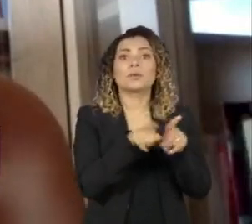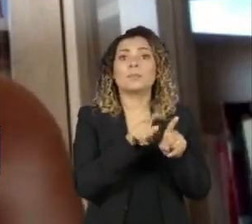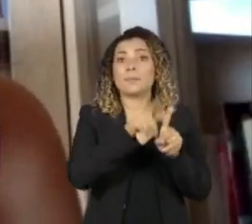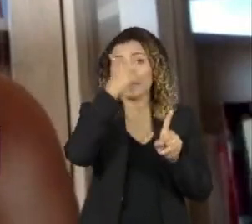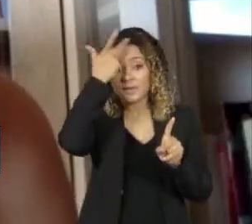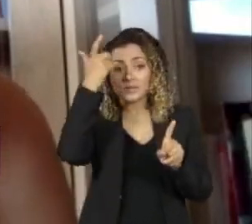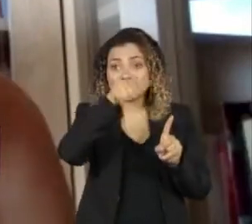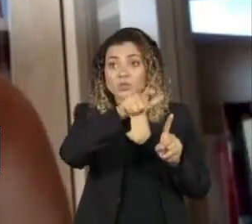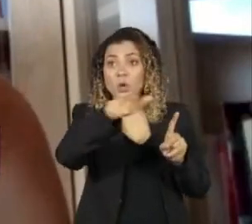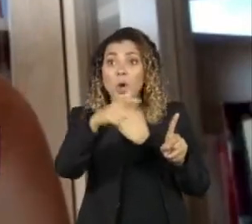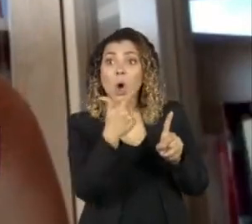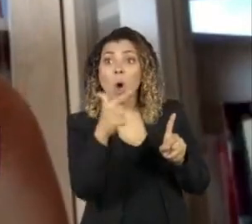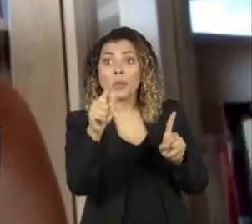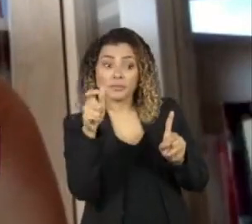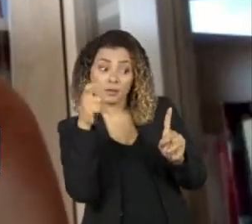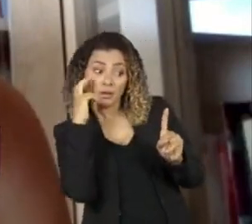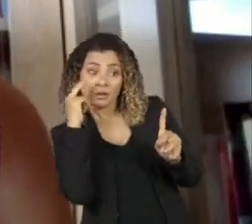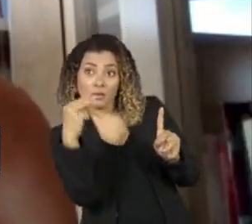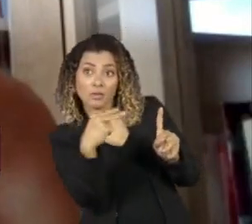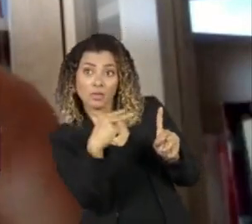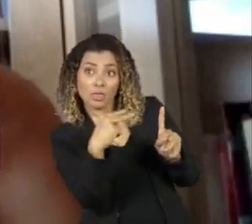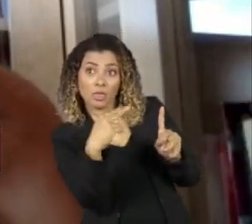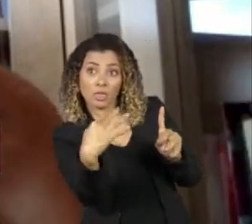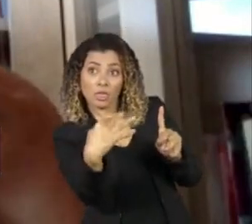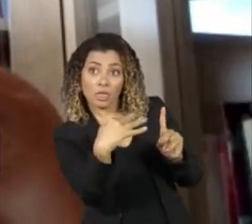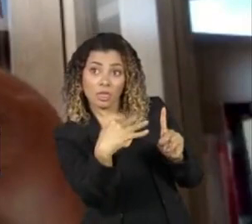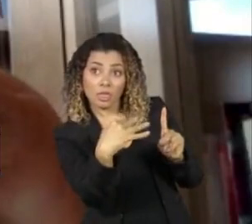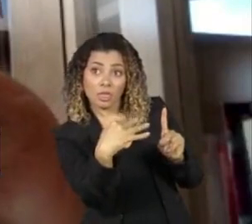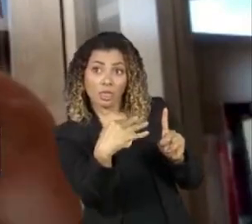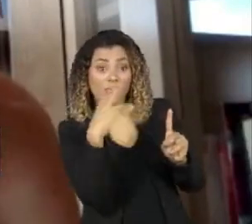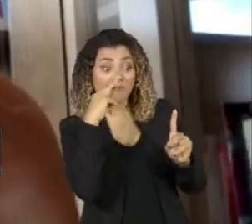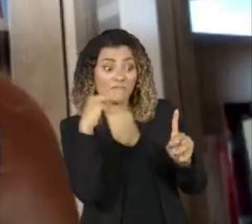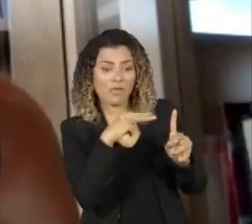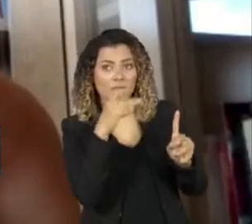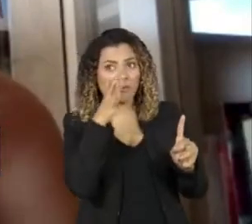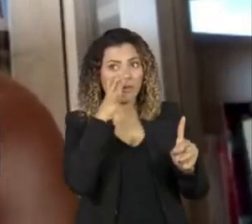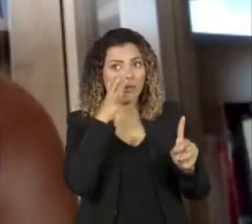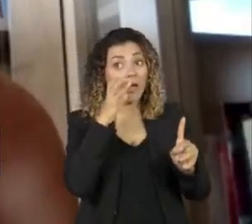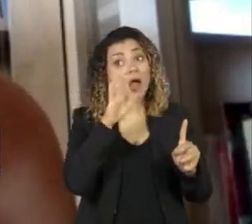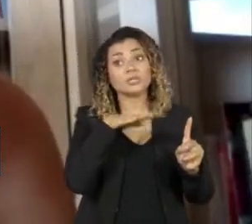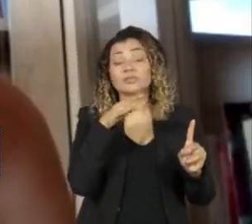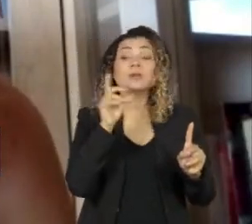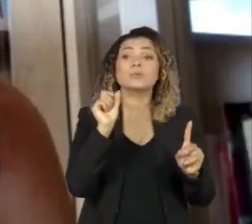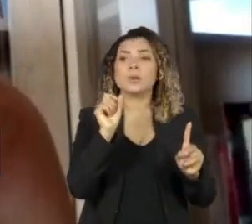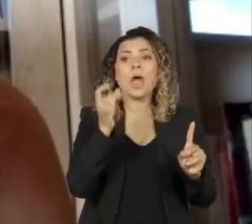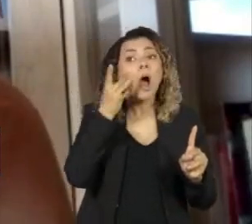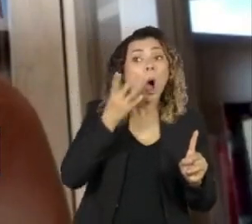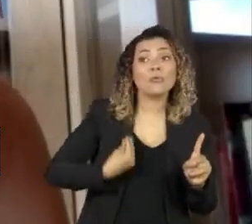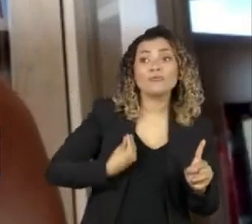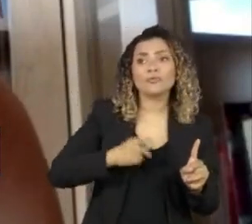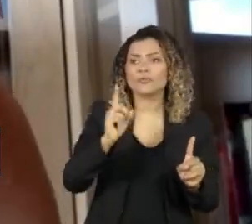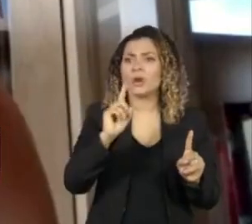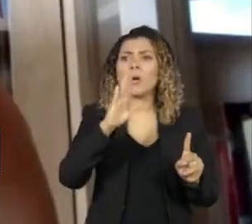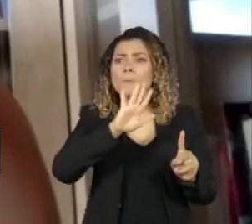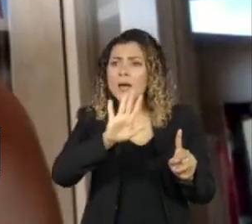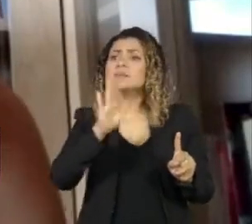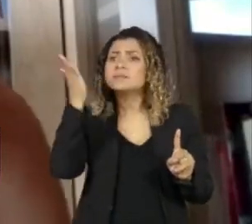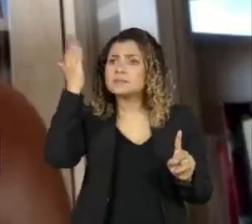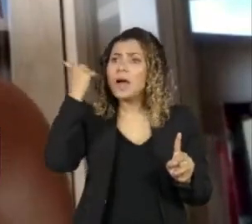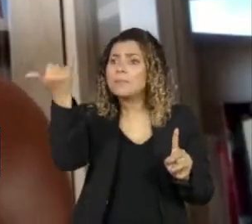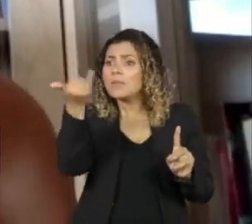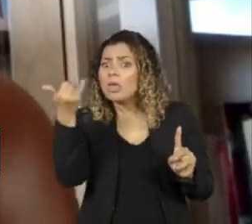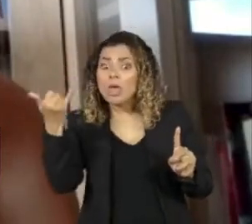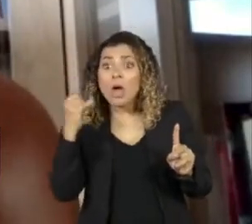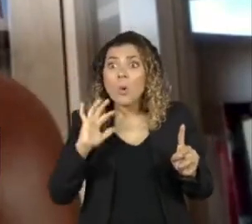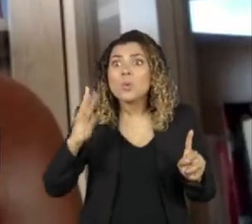assiste. Mesmo que não assista no exato momento ao vivo, mas fica sabendo e valida,